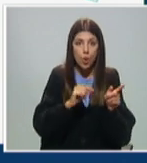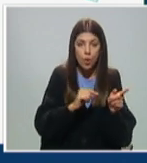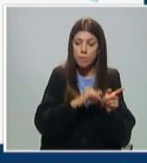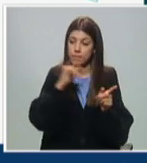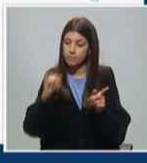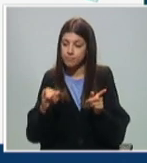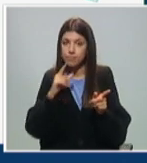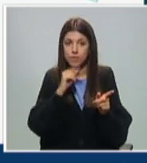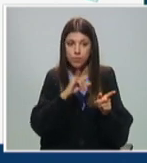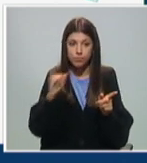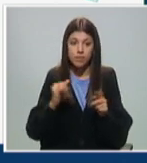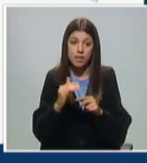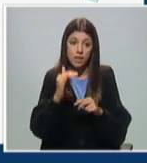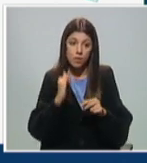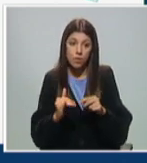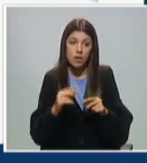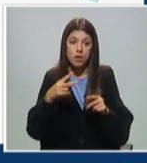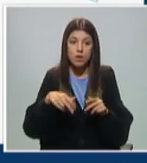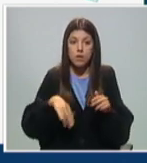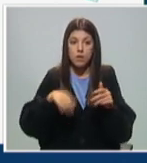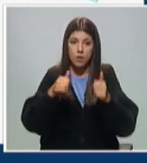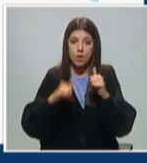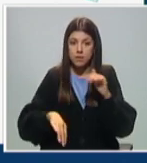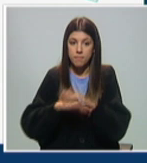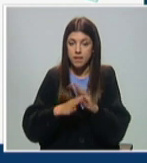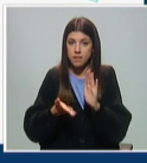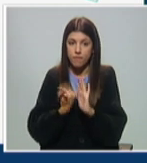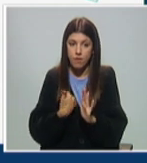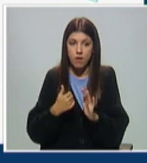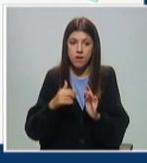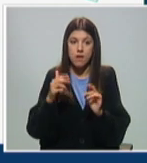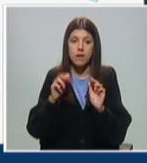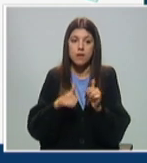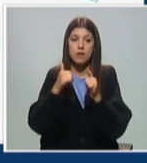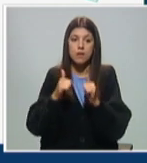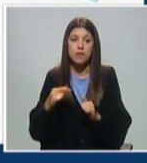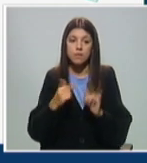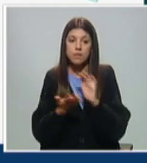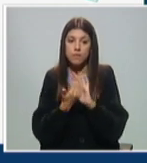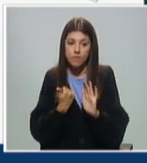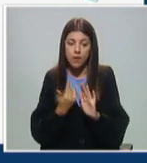Então temos que corrigir a seleção. Selecionamos de C3 a C16.